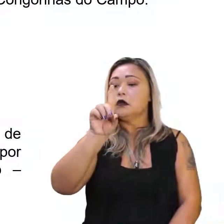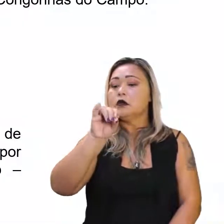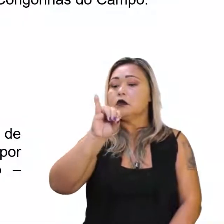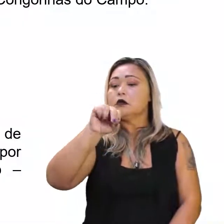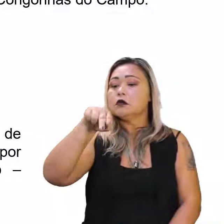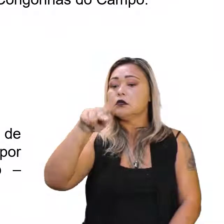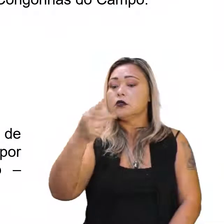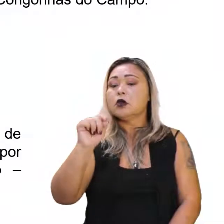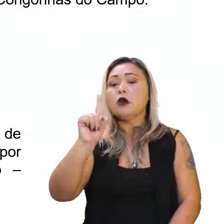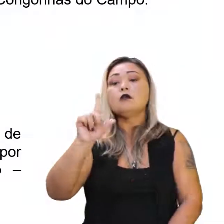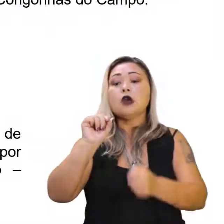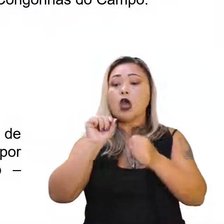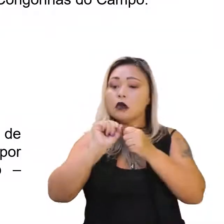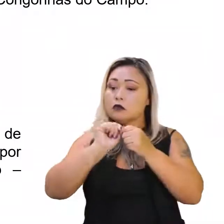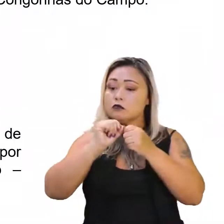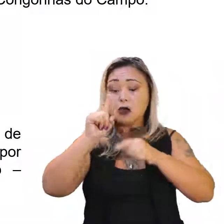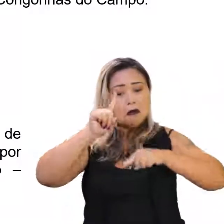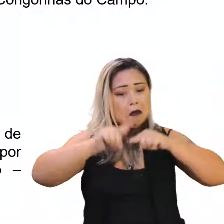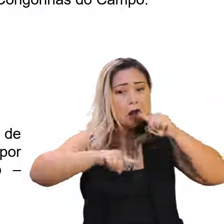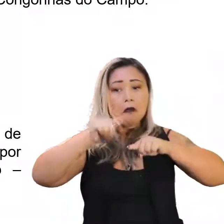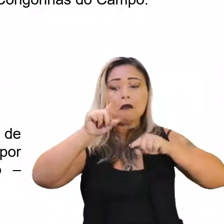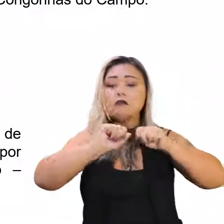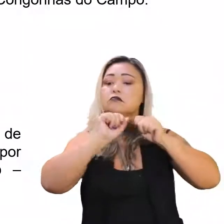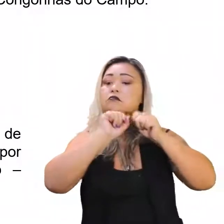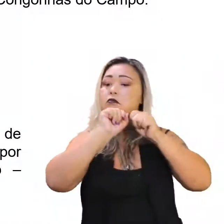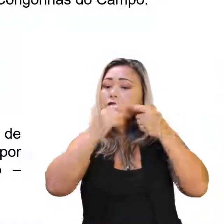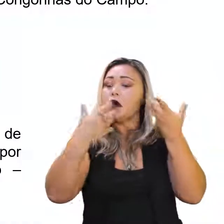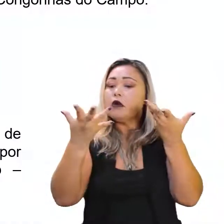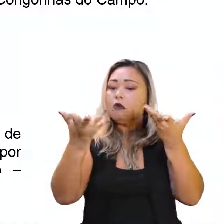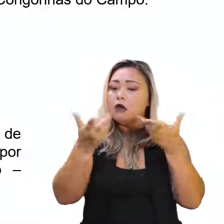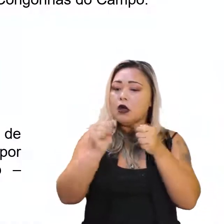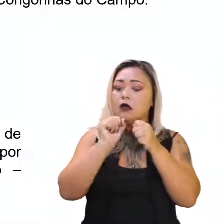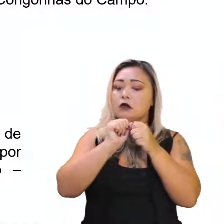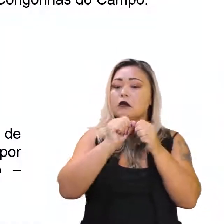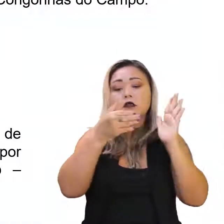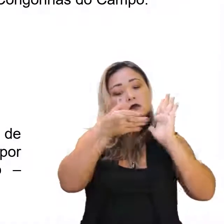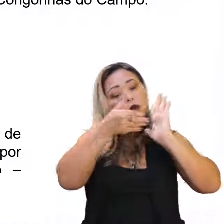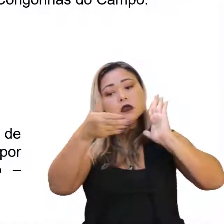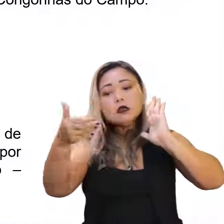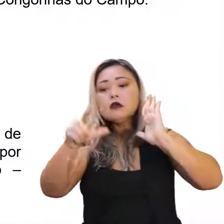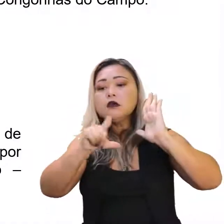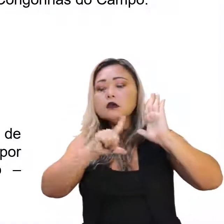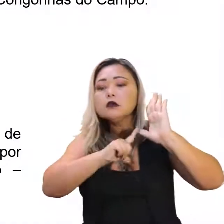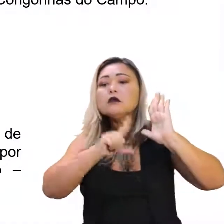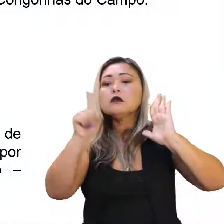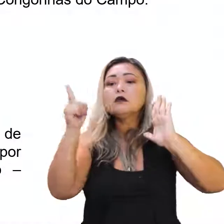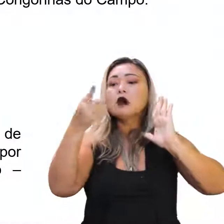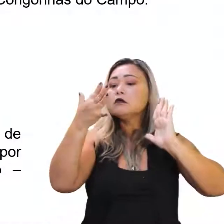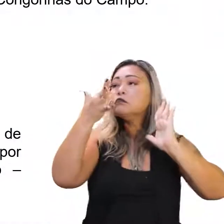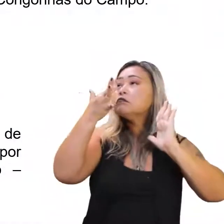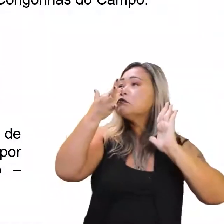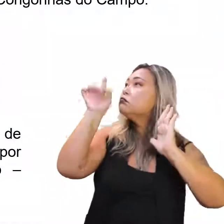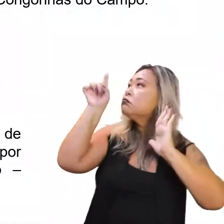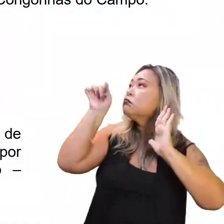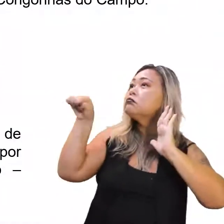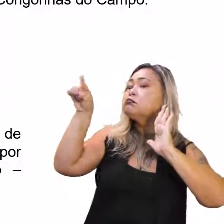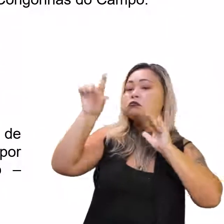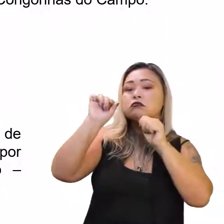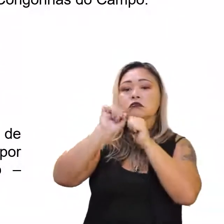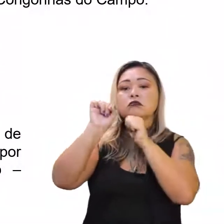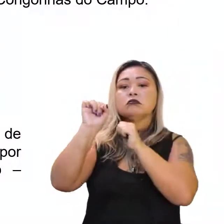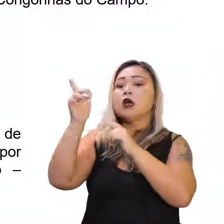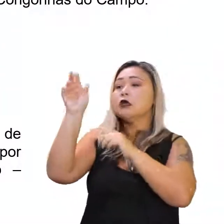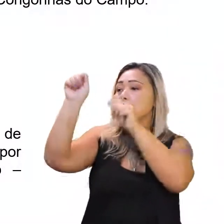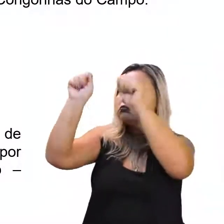trabalhos maravilhosos na arte barroca nesse período aí, como nós observamos aí, essa escultura de Cristo,